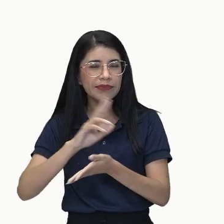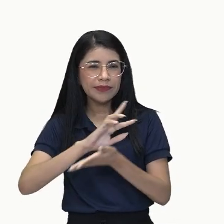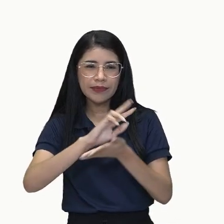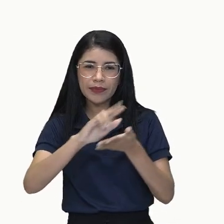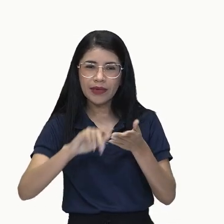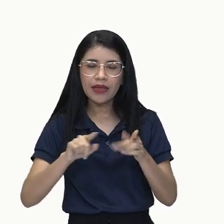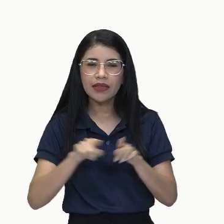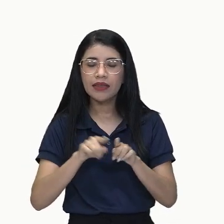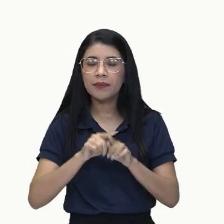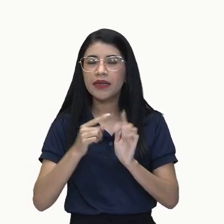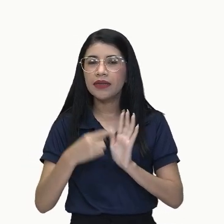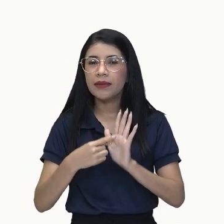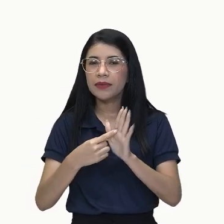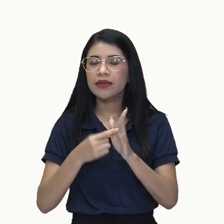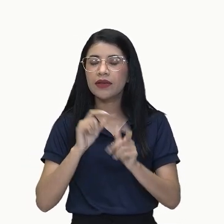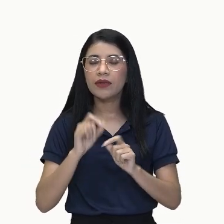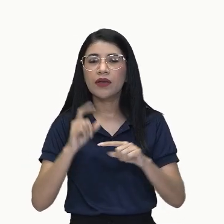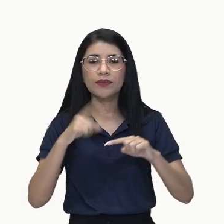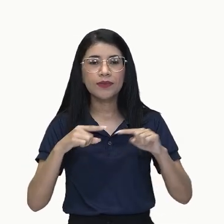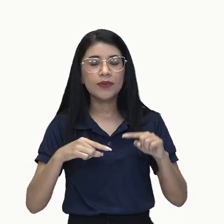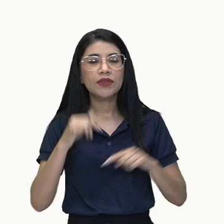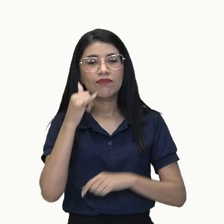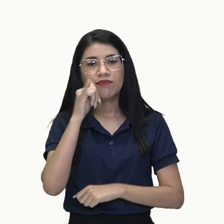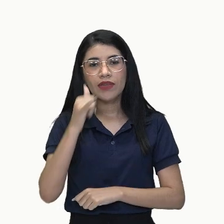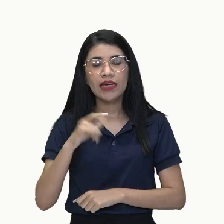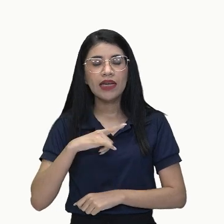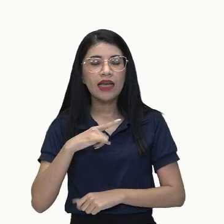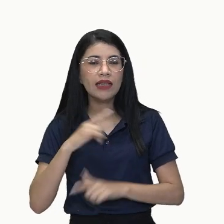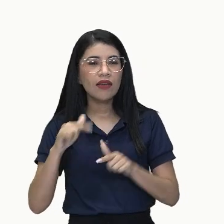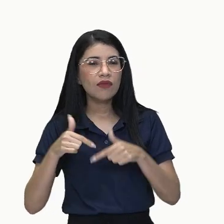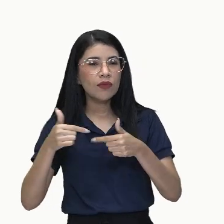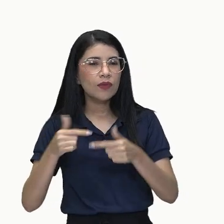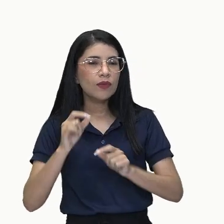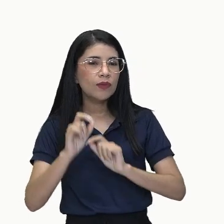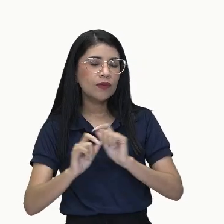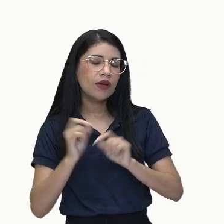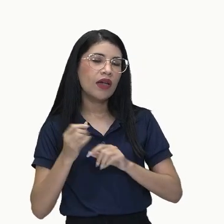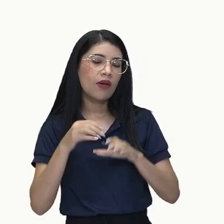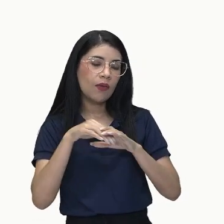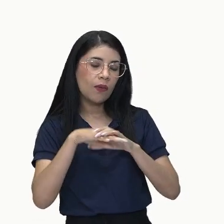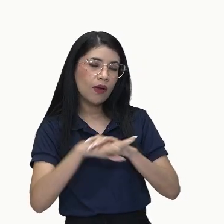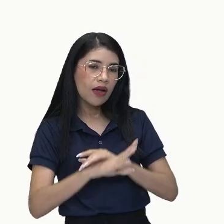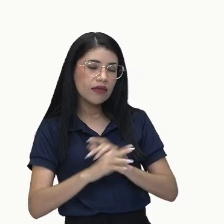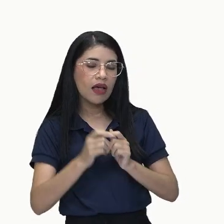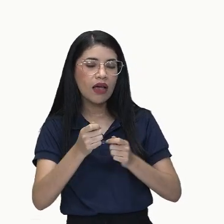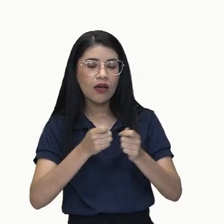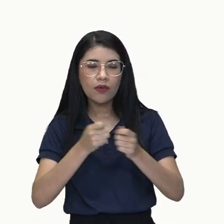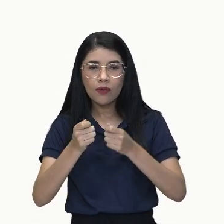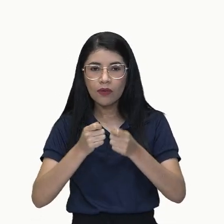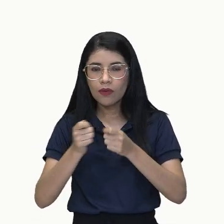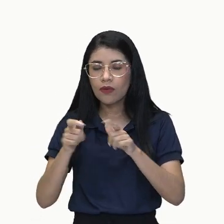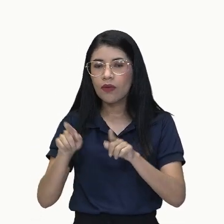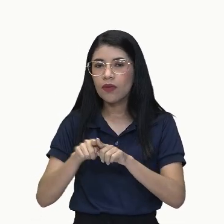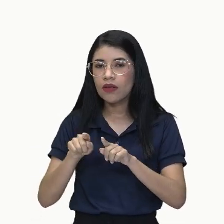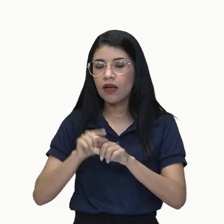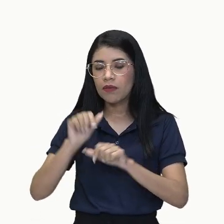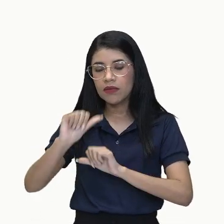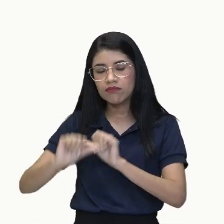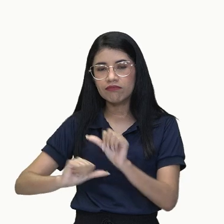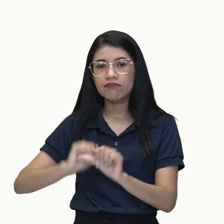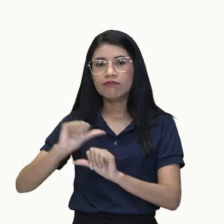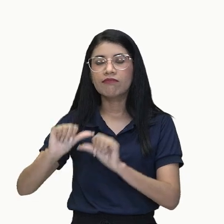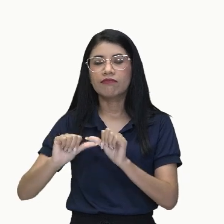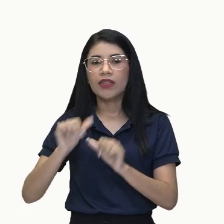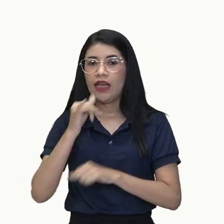dispositivo elétrico, ele tem aquela função que pode ser armazenar, controlar ou transformar.